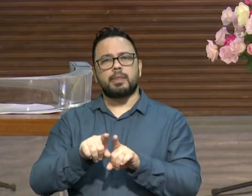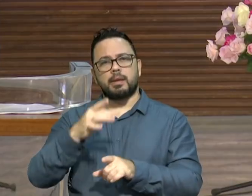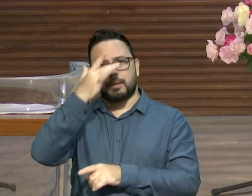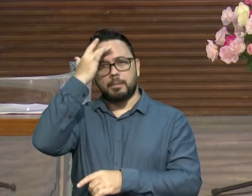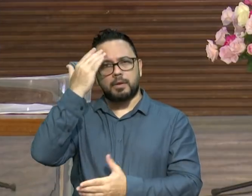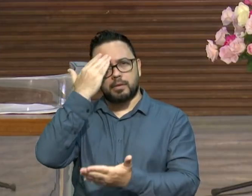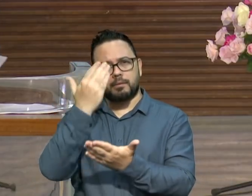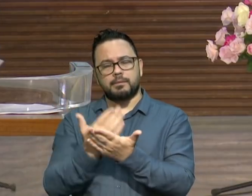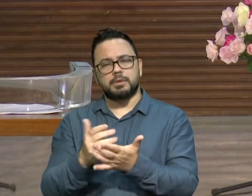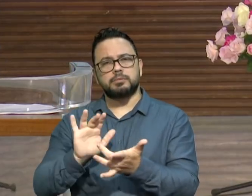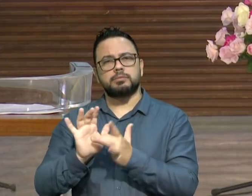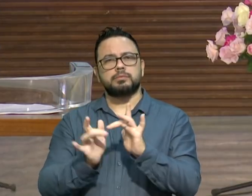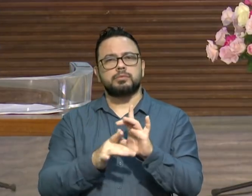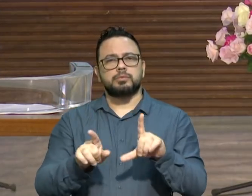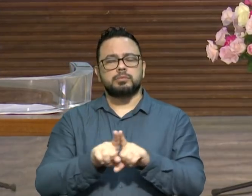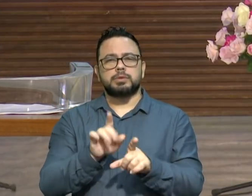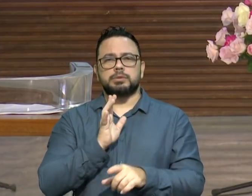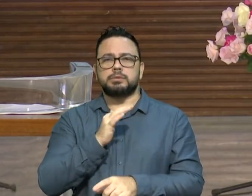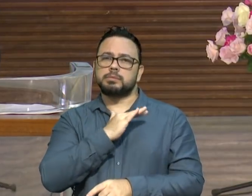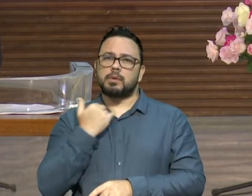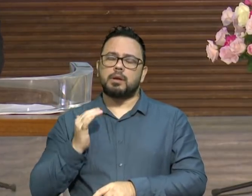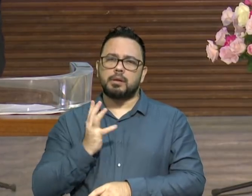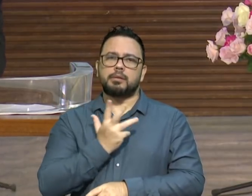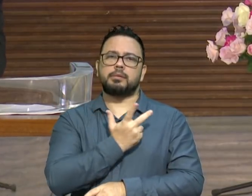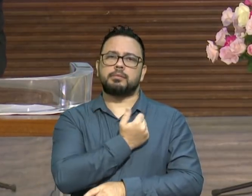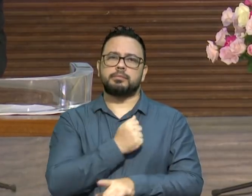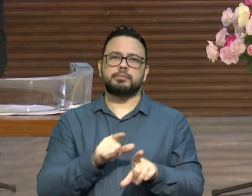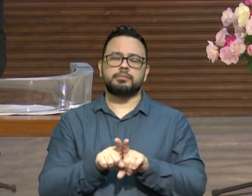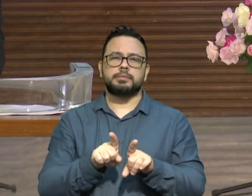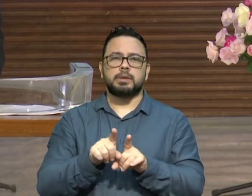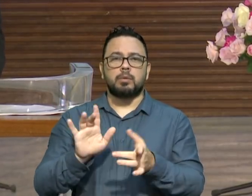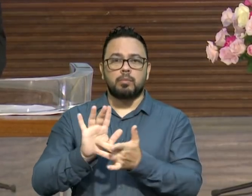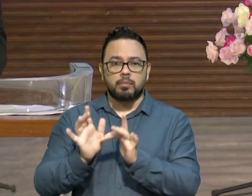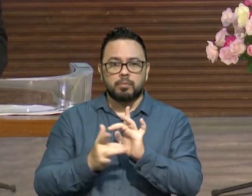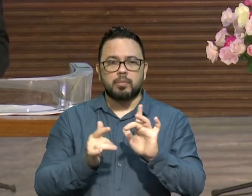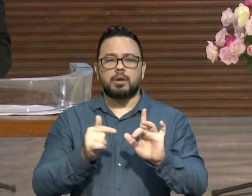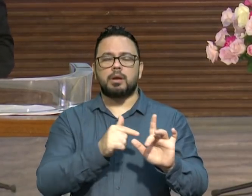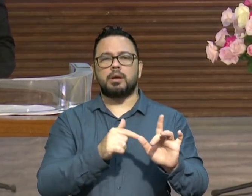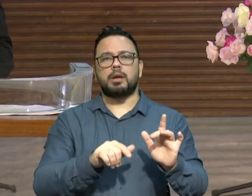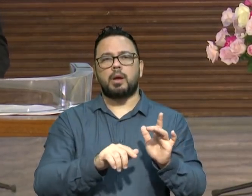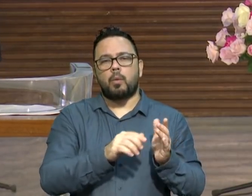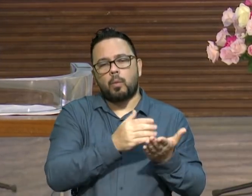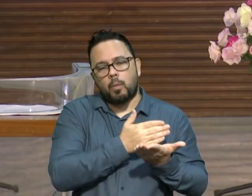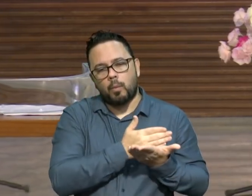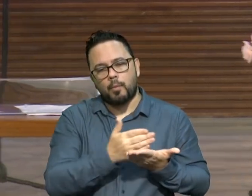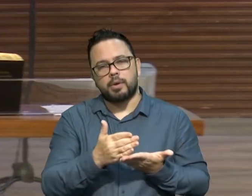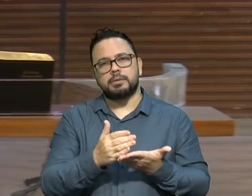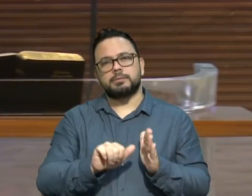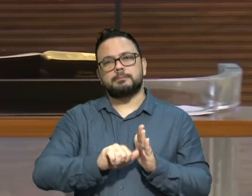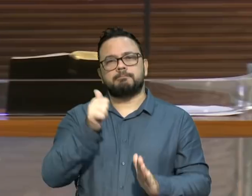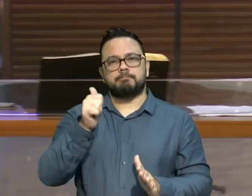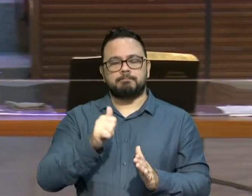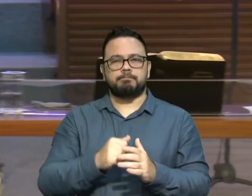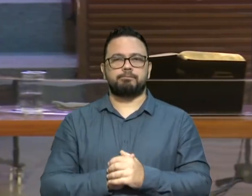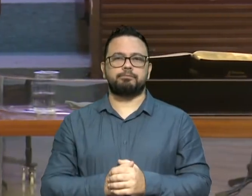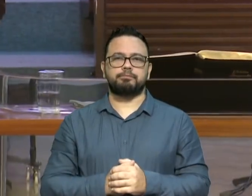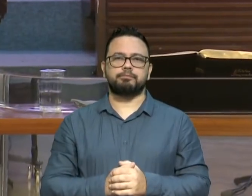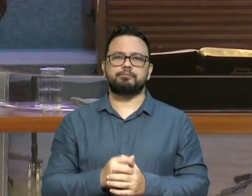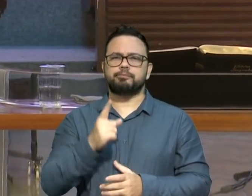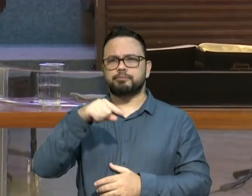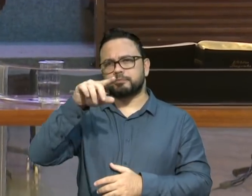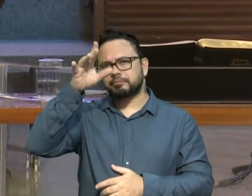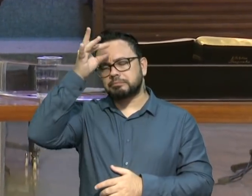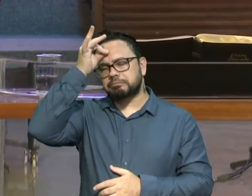dos Mortos Jesus Essa é a perícia queridos irmãos guarde bem